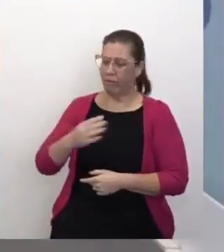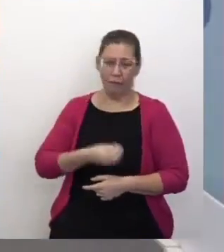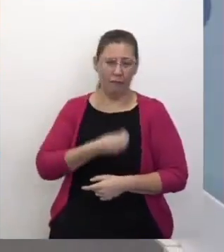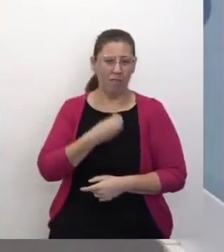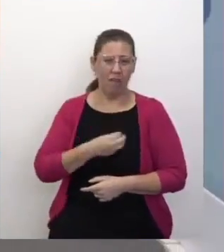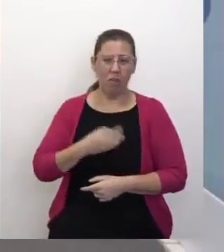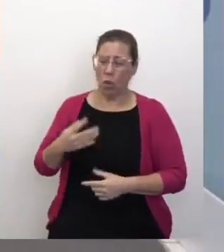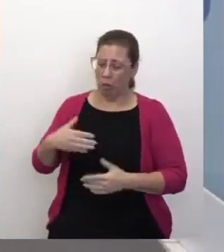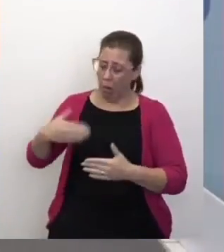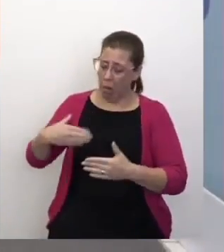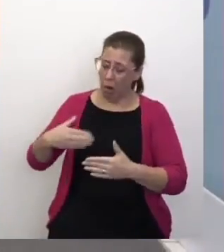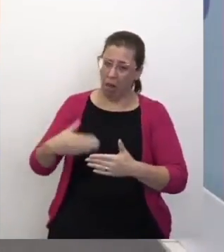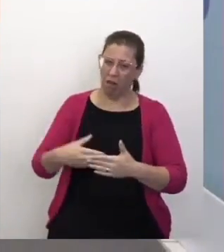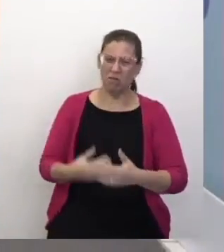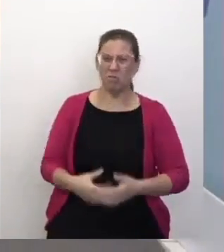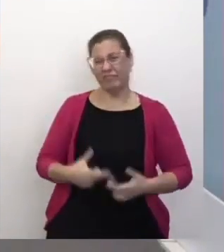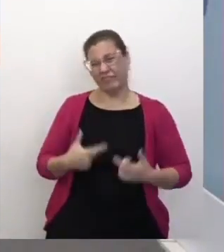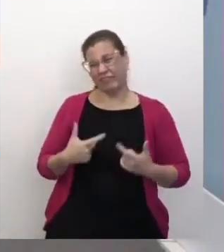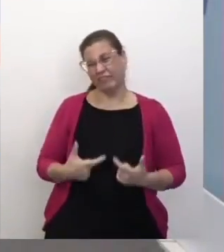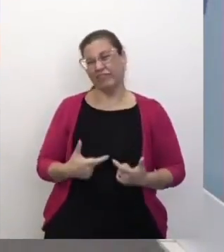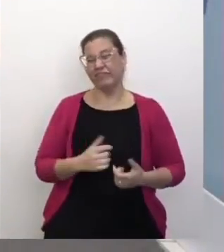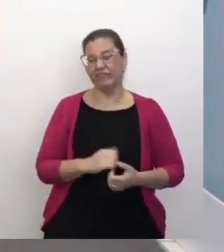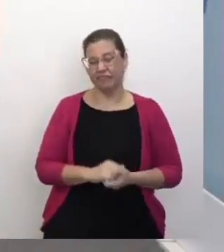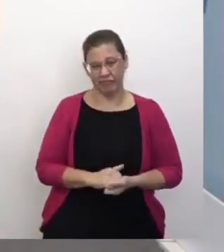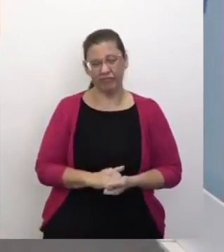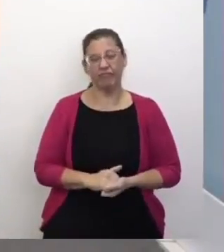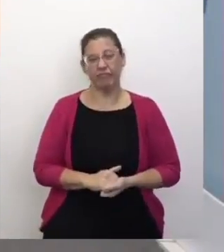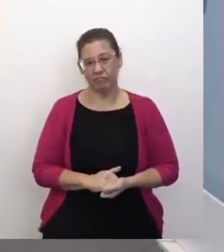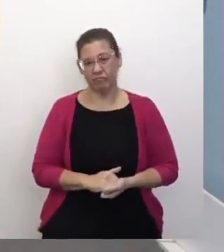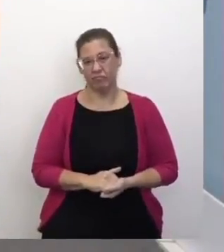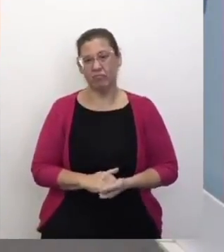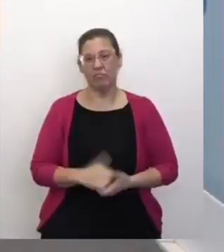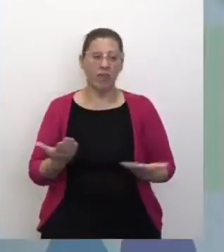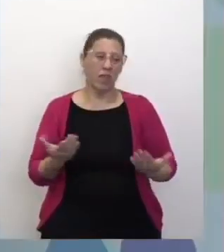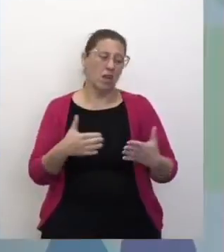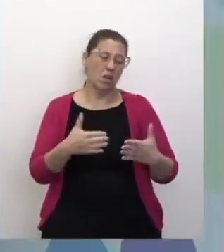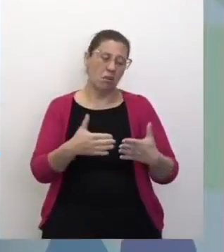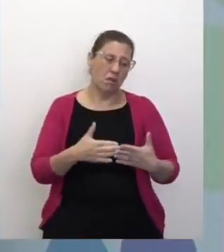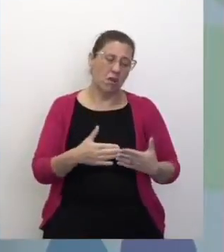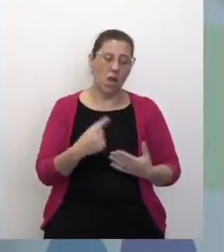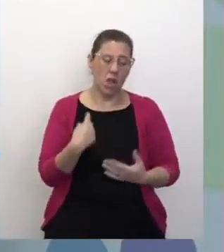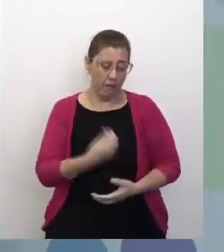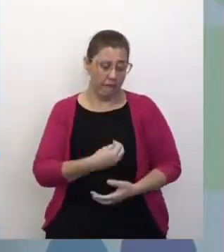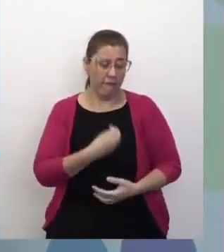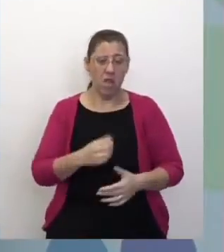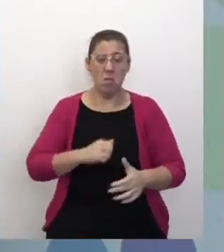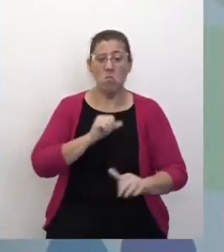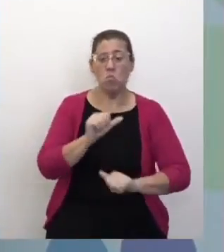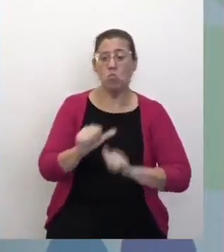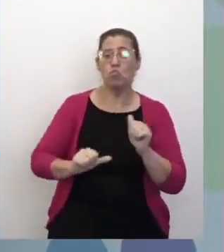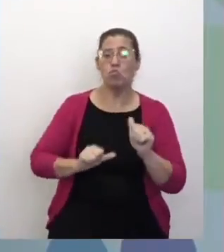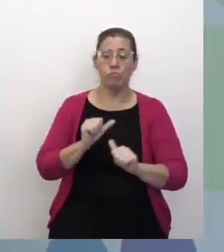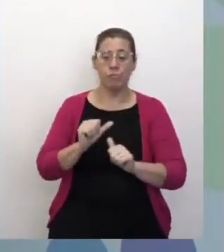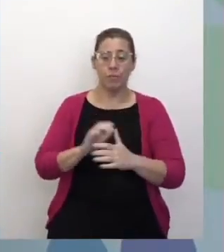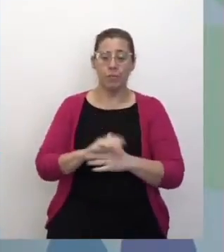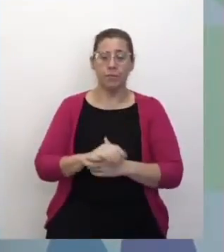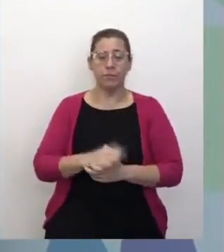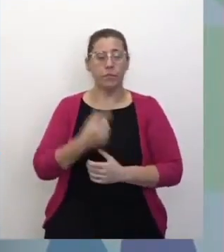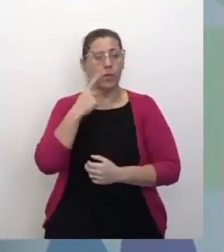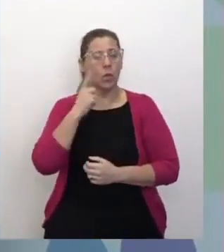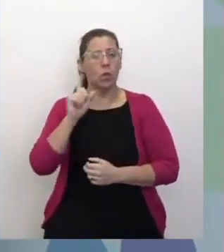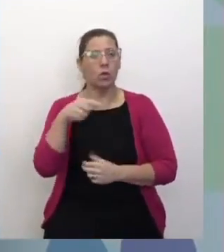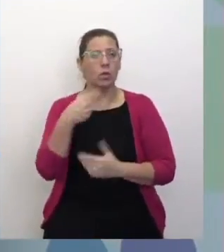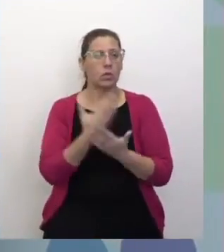Nossa, que chato, né? Que chato. Então, acho que a gente precisa refletir, né? Nossa, por favor, a nossa vida muda. Eu estava falando numa outra aula hoje aqui no Centro de Mídias, porque